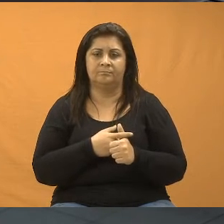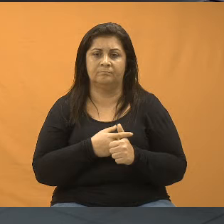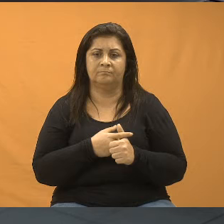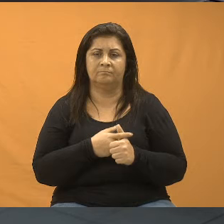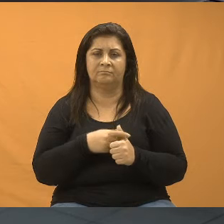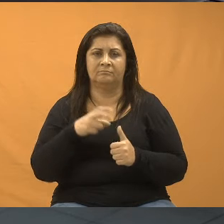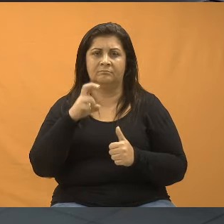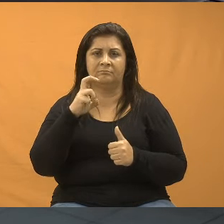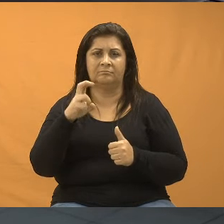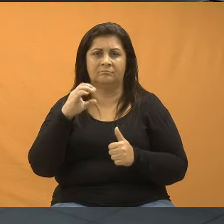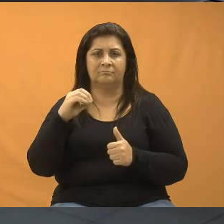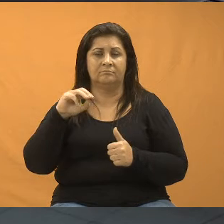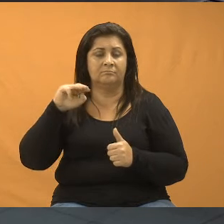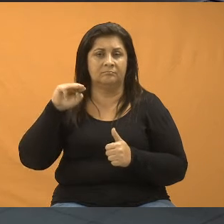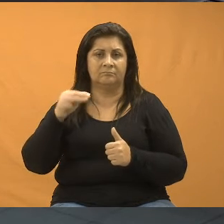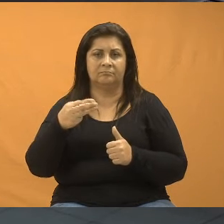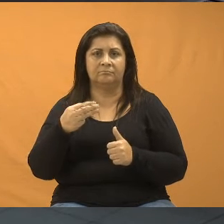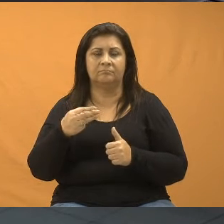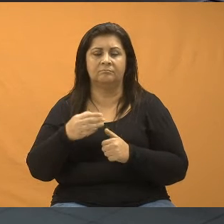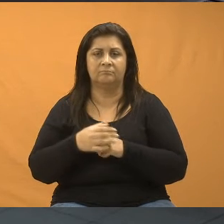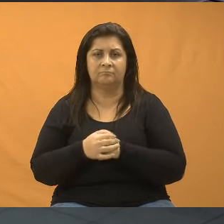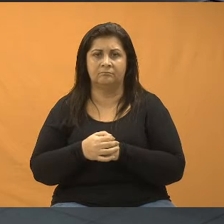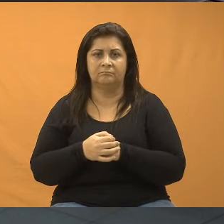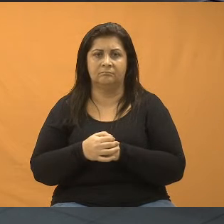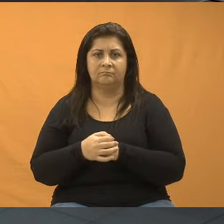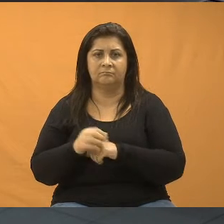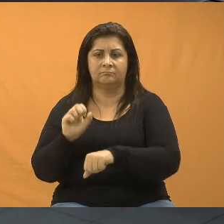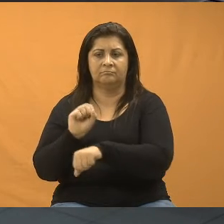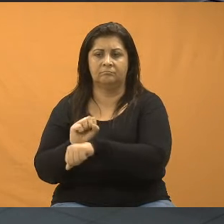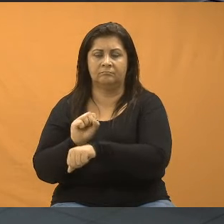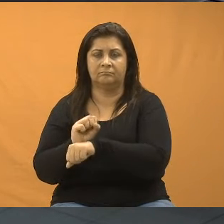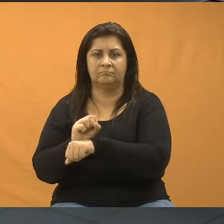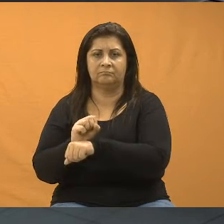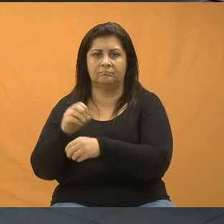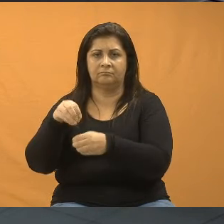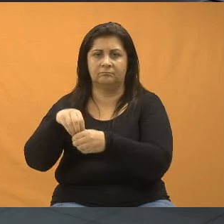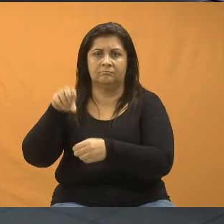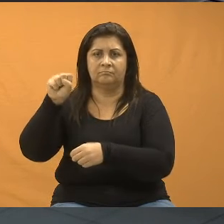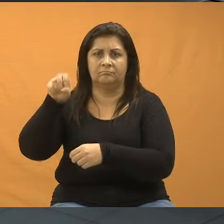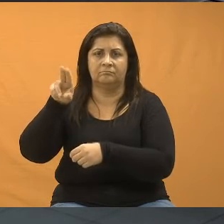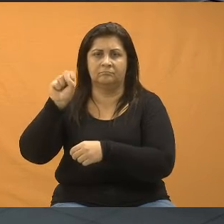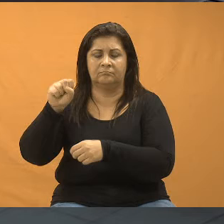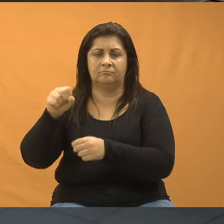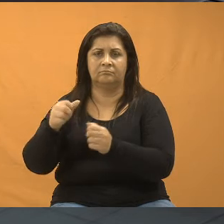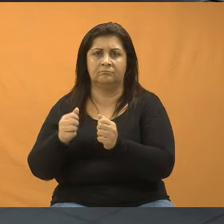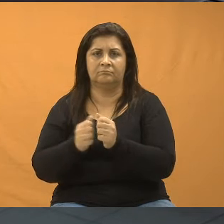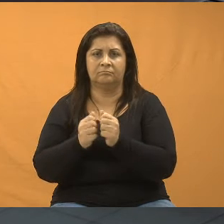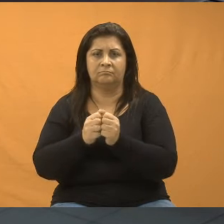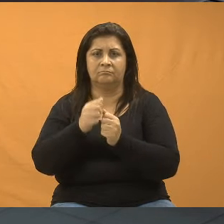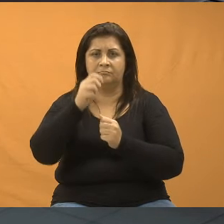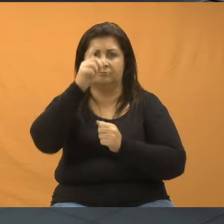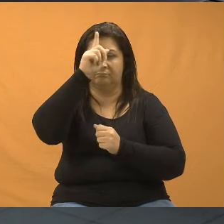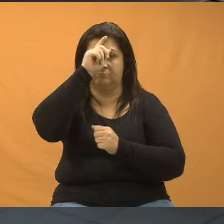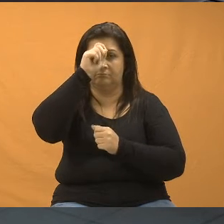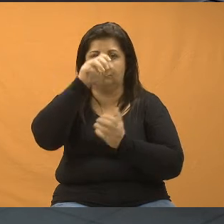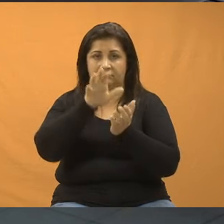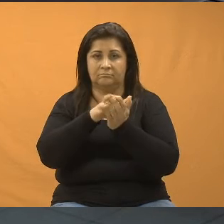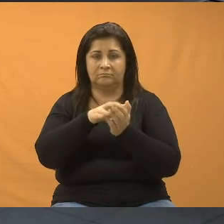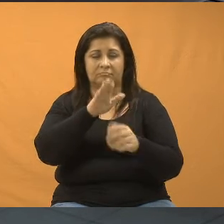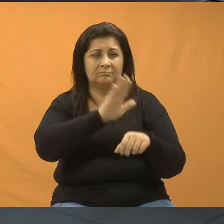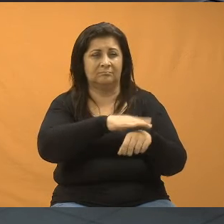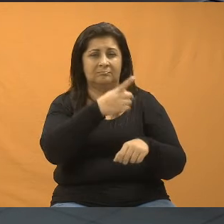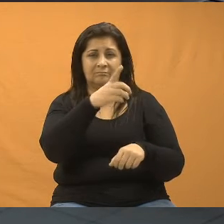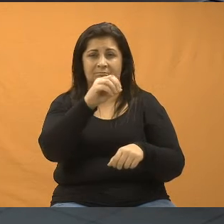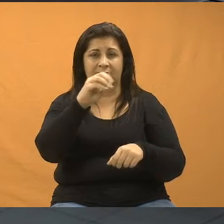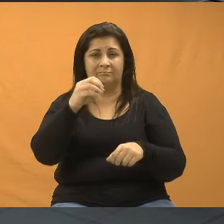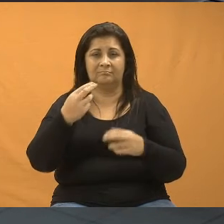e tantos milhões estão em moratória no ProSUS, junto com a Santa Casa de Jacareí, mais de 100 Santa Casas estão na mesma